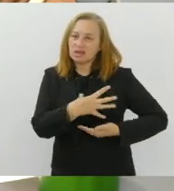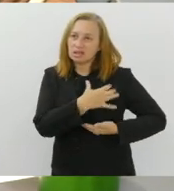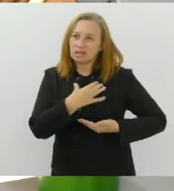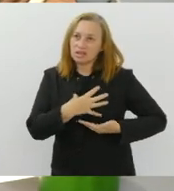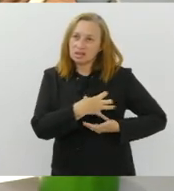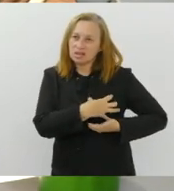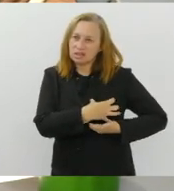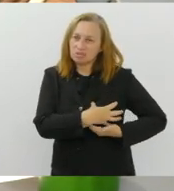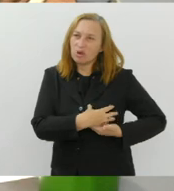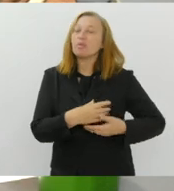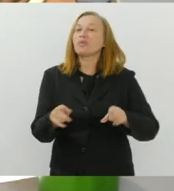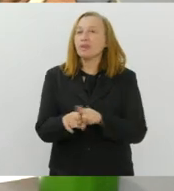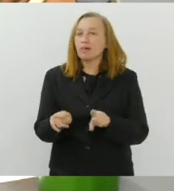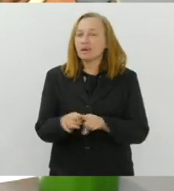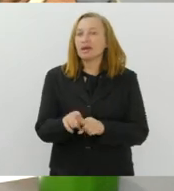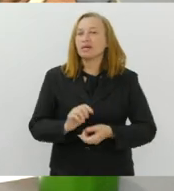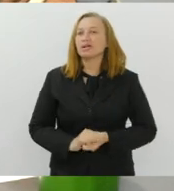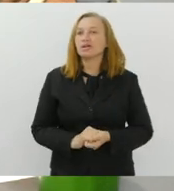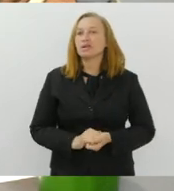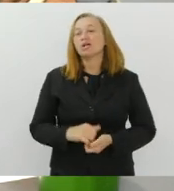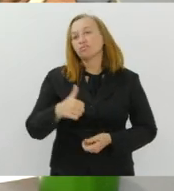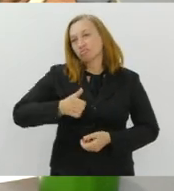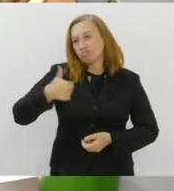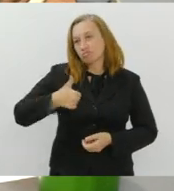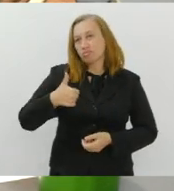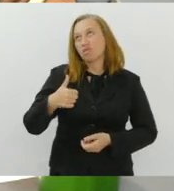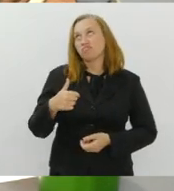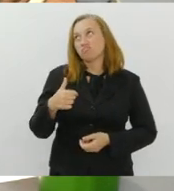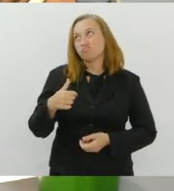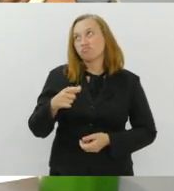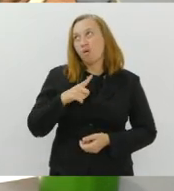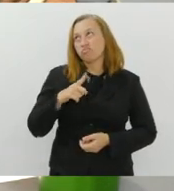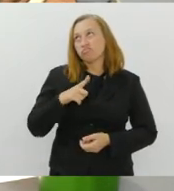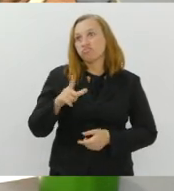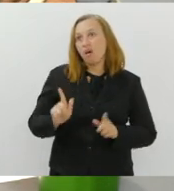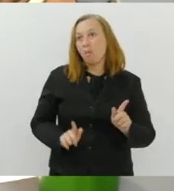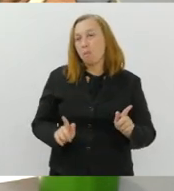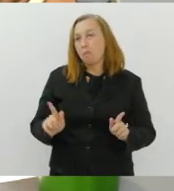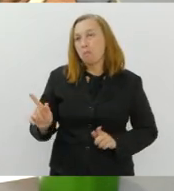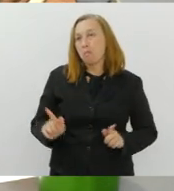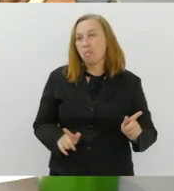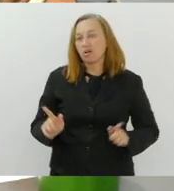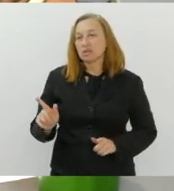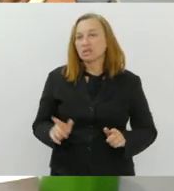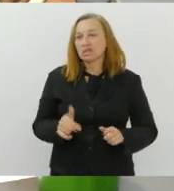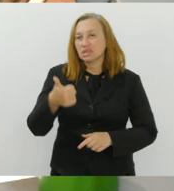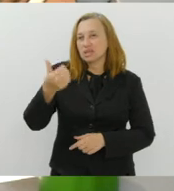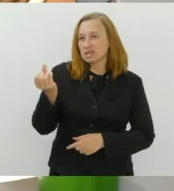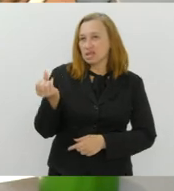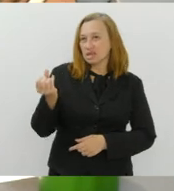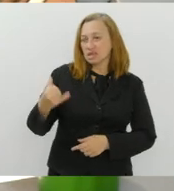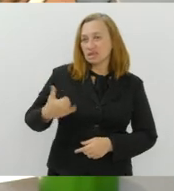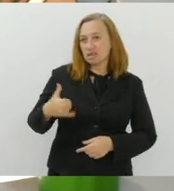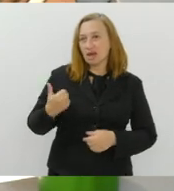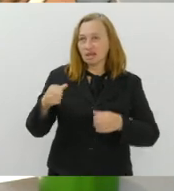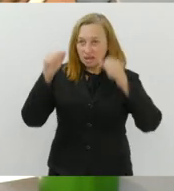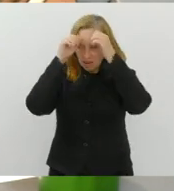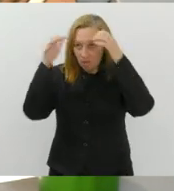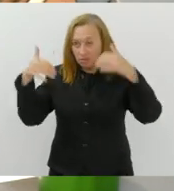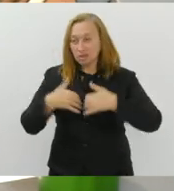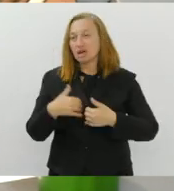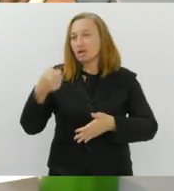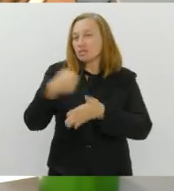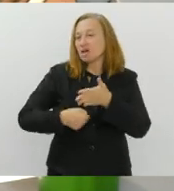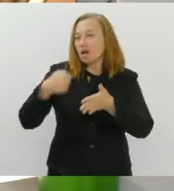o câncer de mama também. E eu tenho um primo, que hoje ele tem 16 anos e é autista. E com minha luta começou